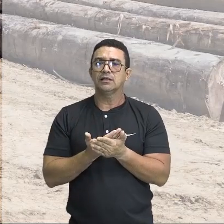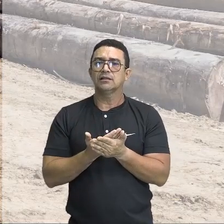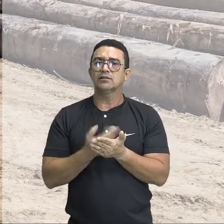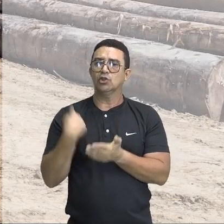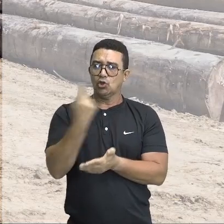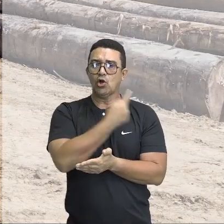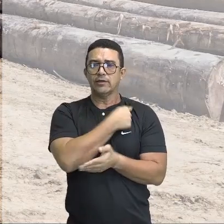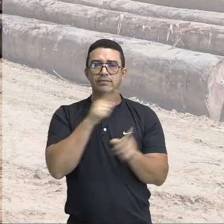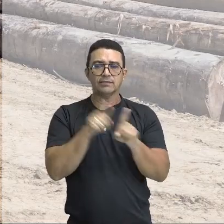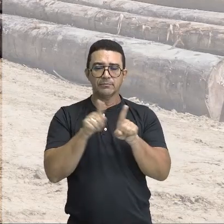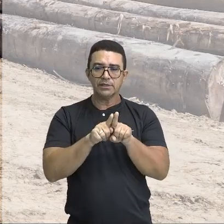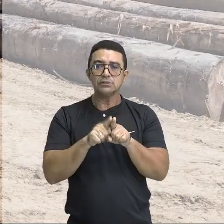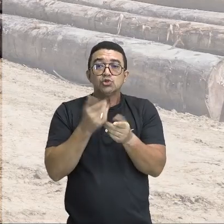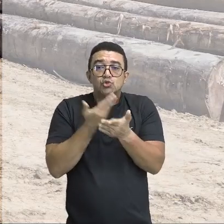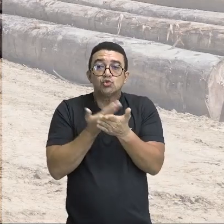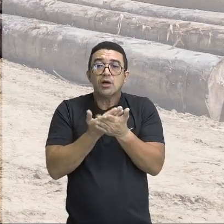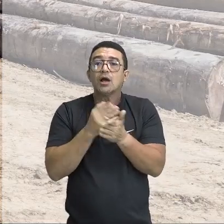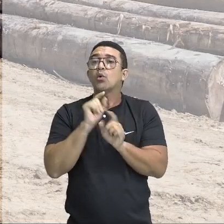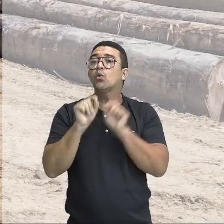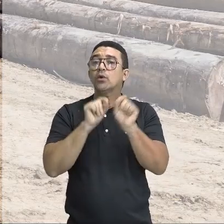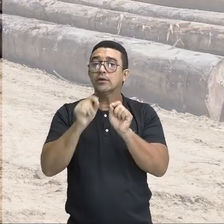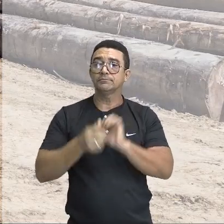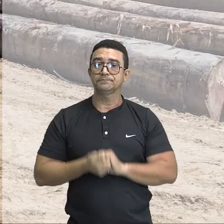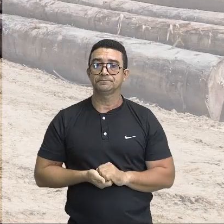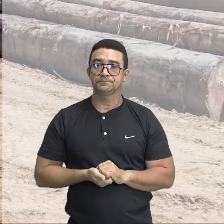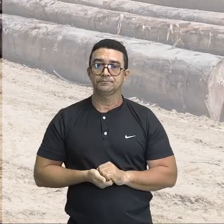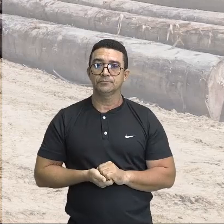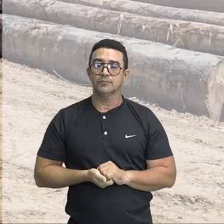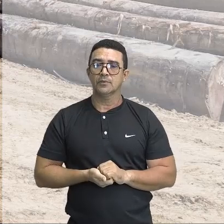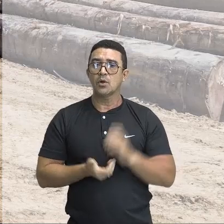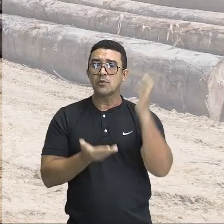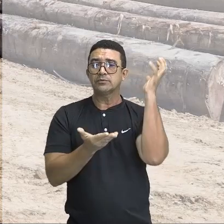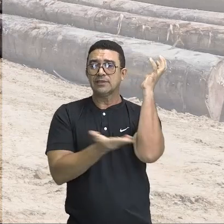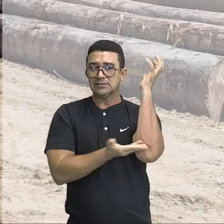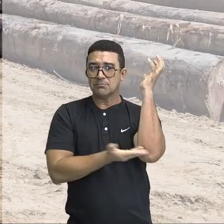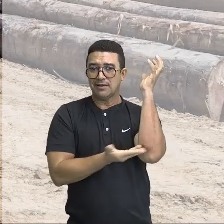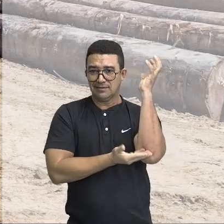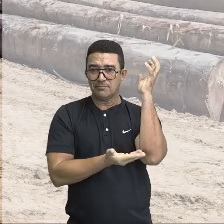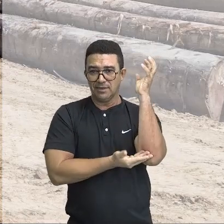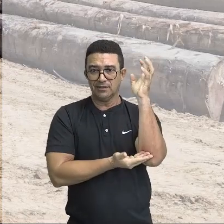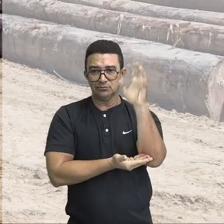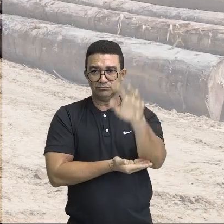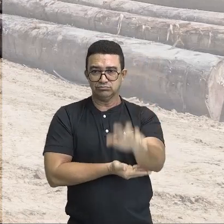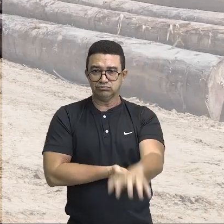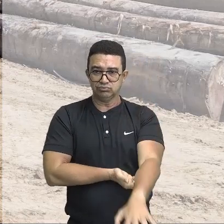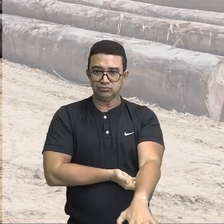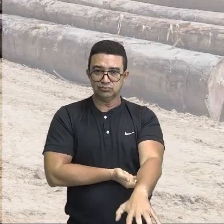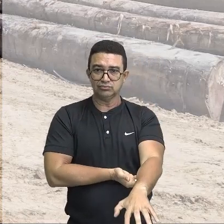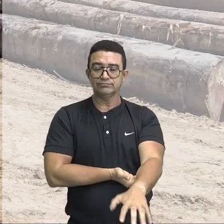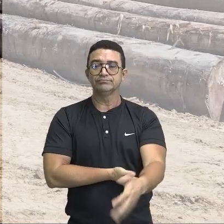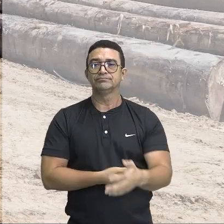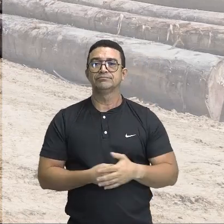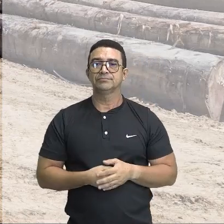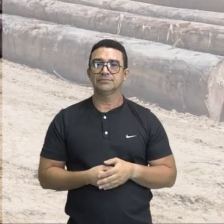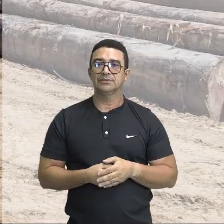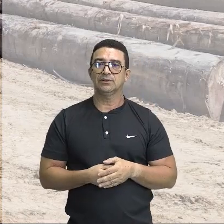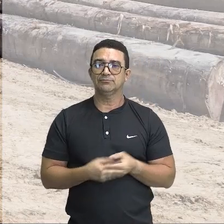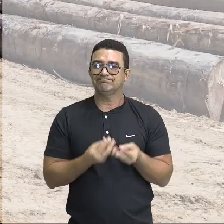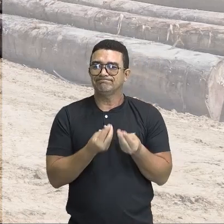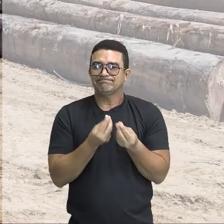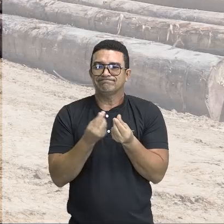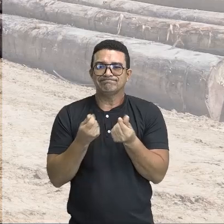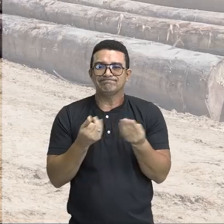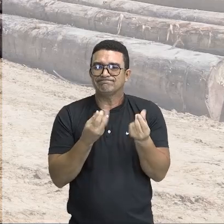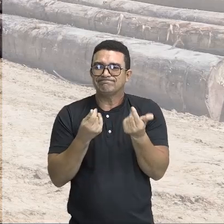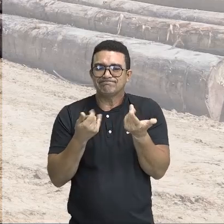aí, né, outra situação. Qual que vai ser essa situação? Que o desmatamento, professor Dário, e a degradação do